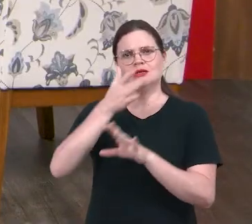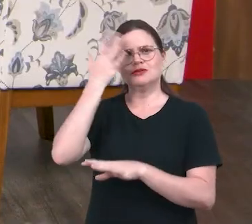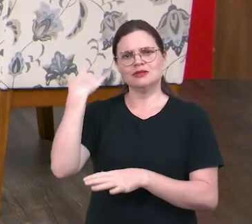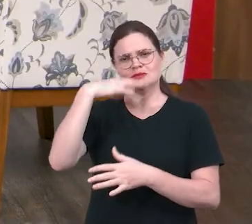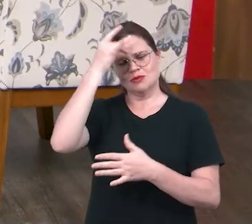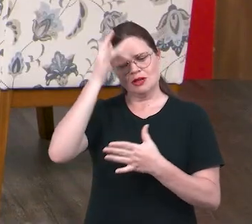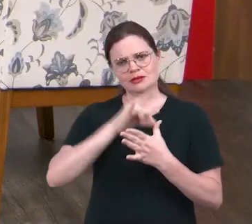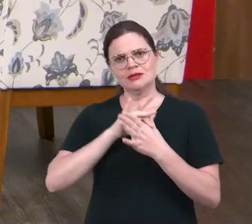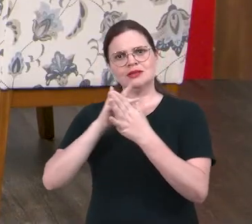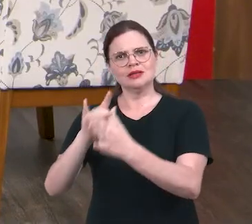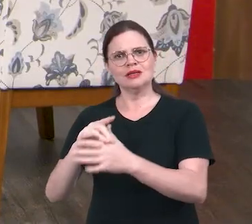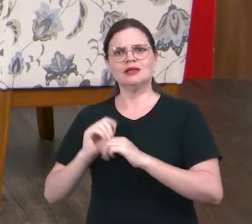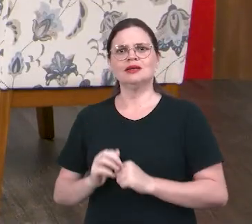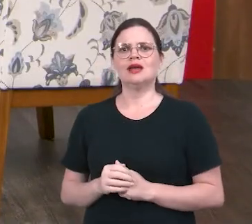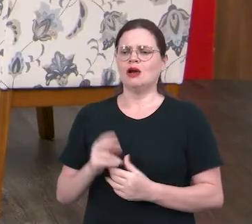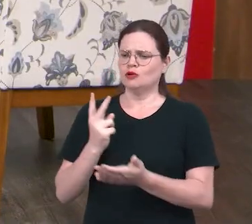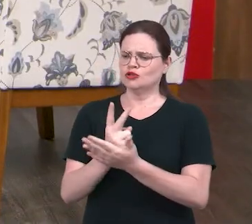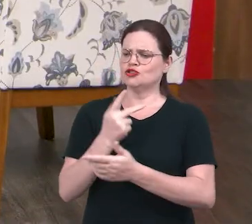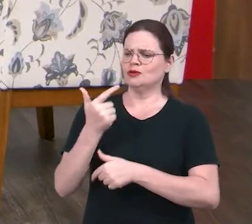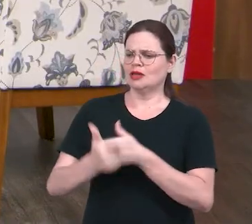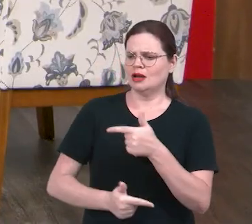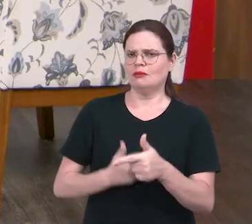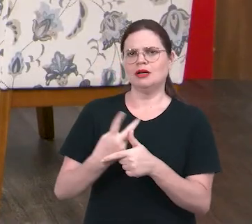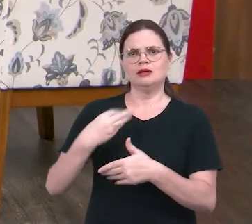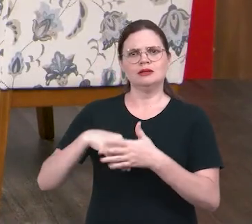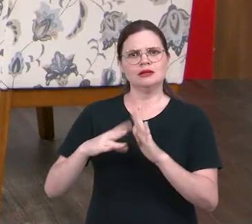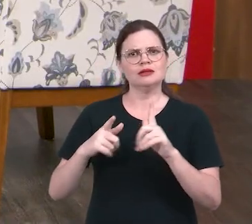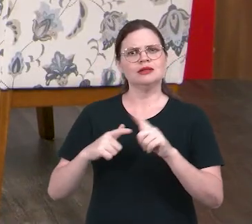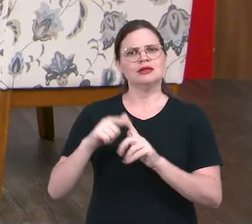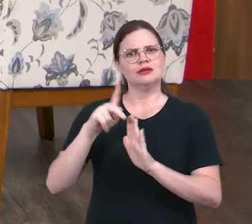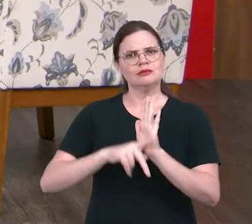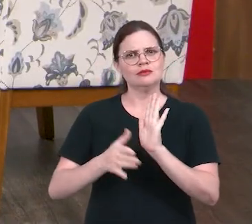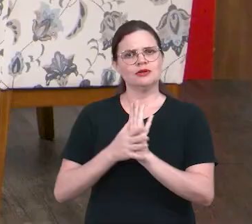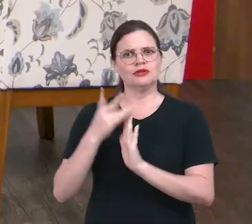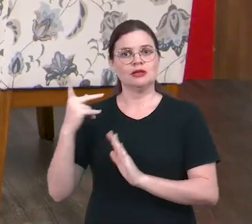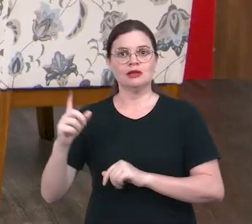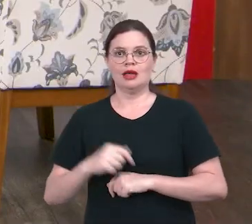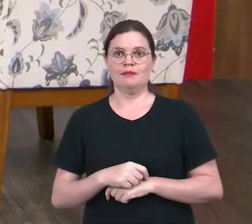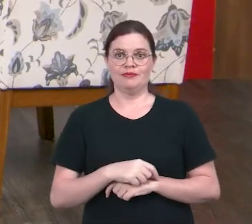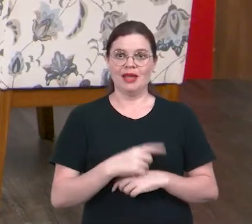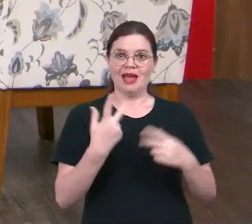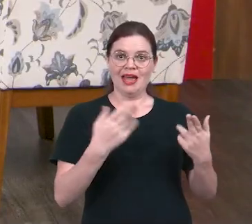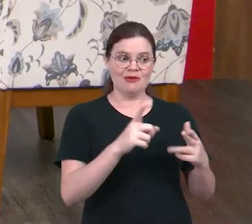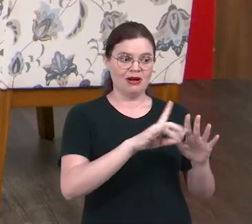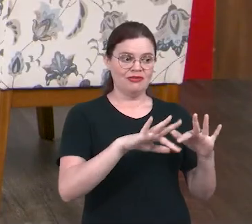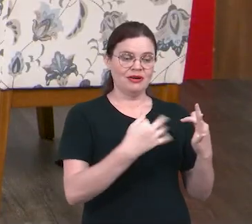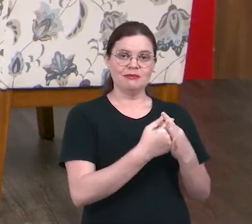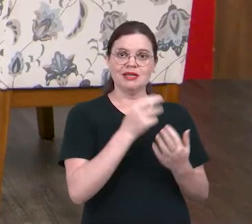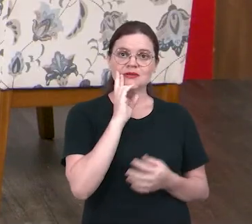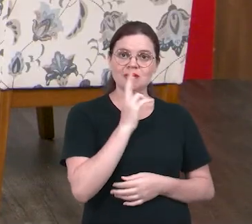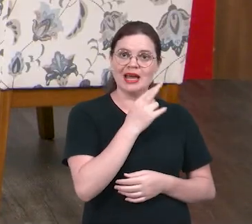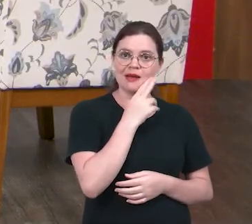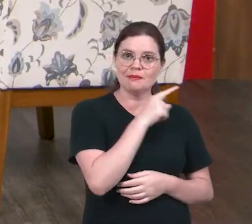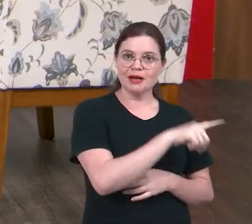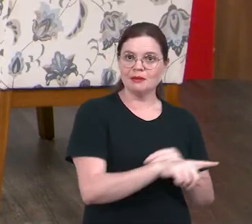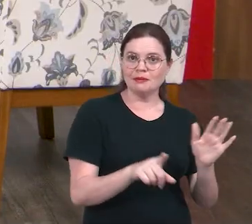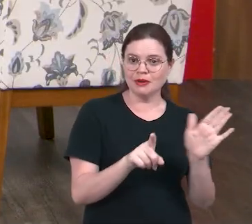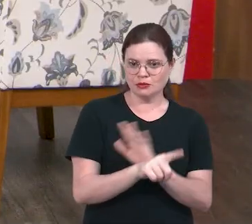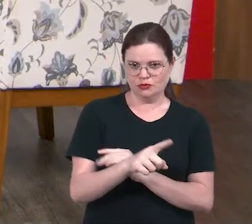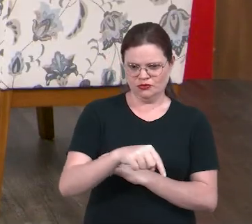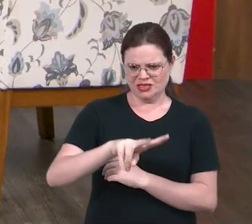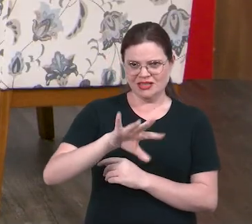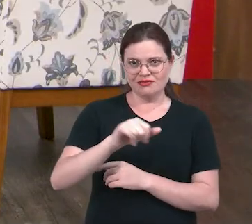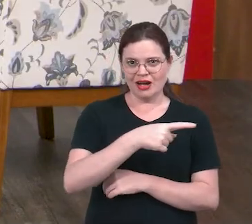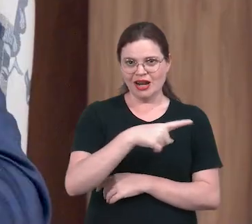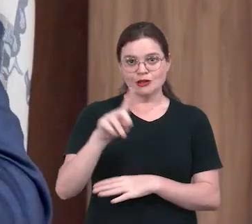dirigir, tira a água do poço, deixa Deus fazer a obra. Irás tu com ele. Não é um dia só. Não foi só para